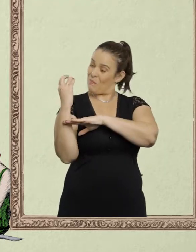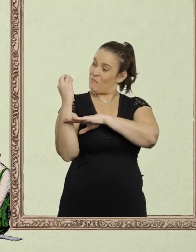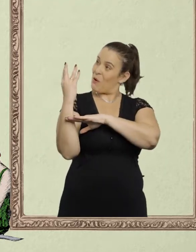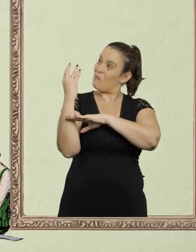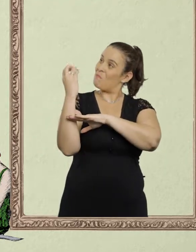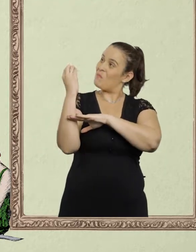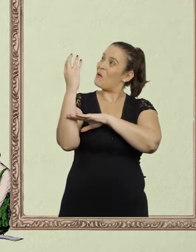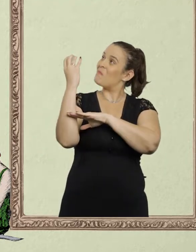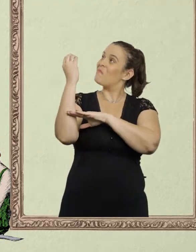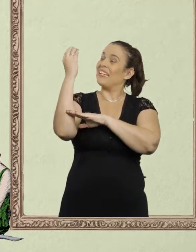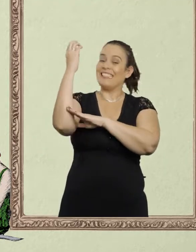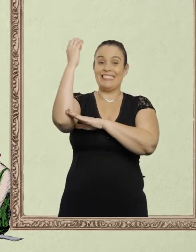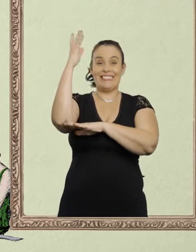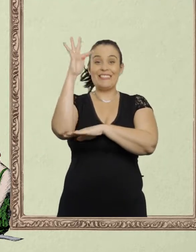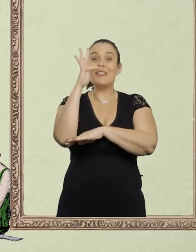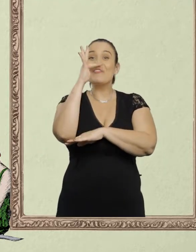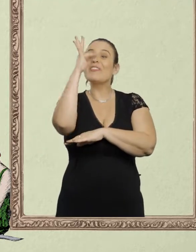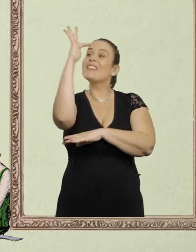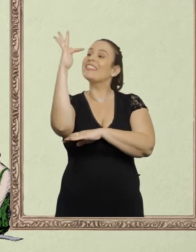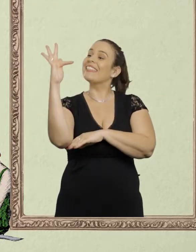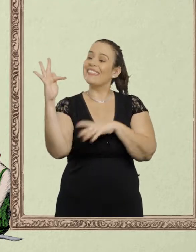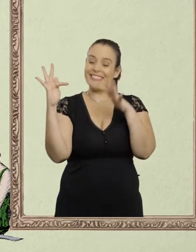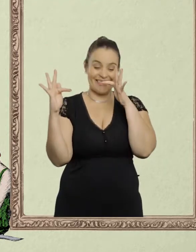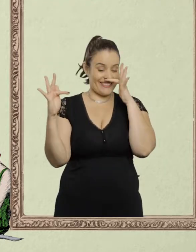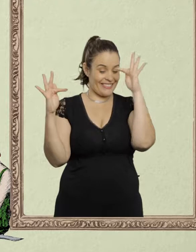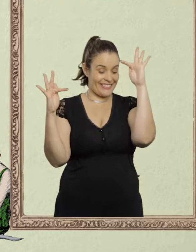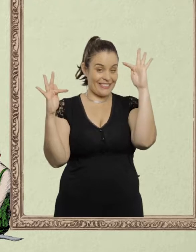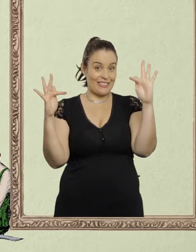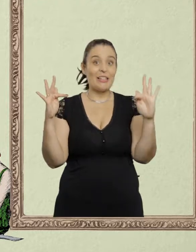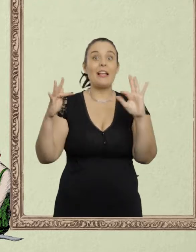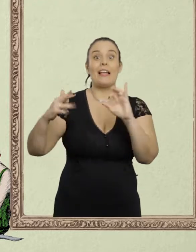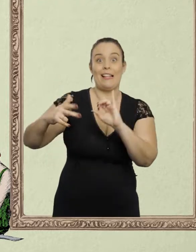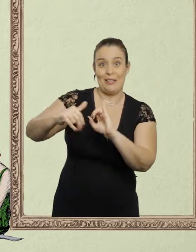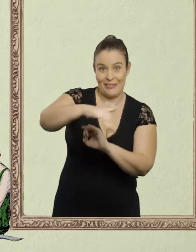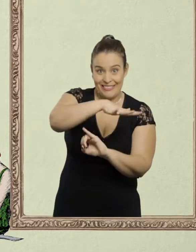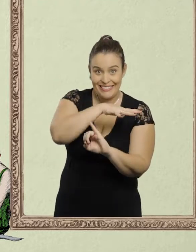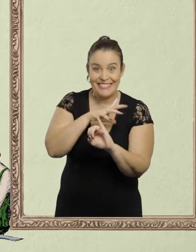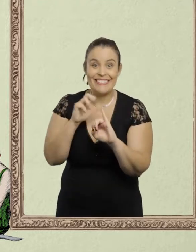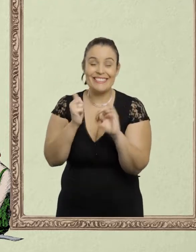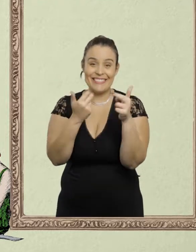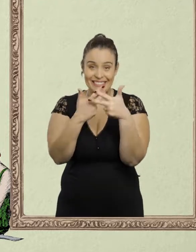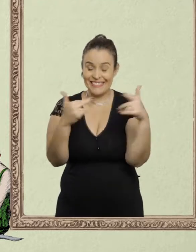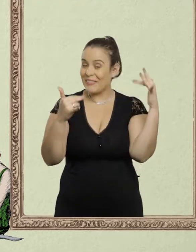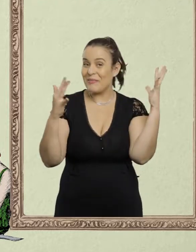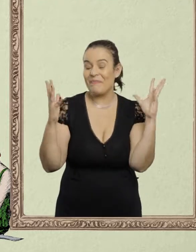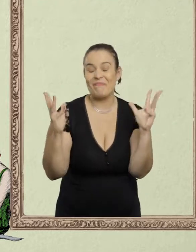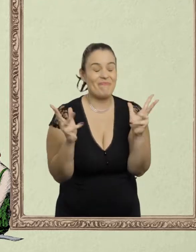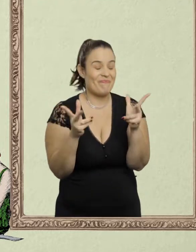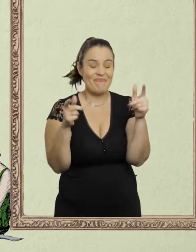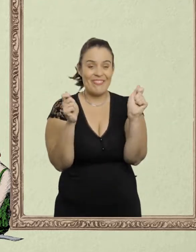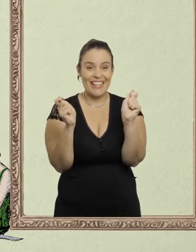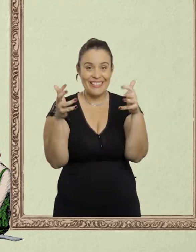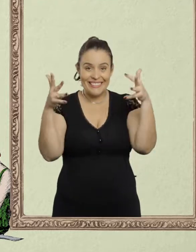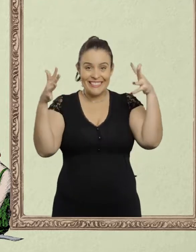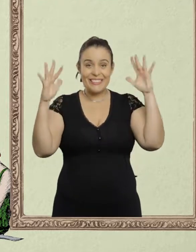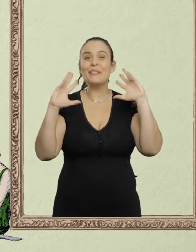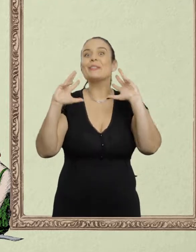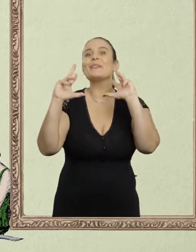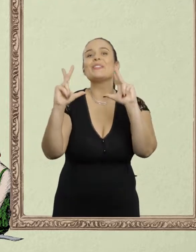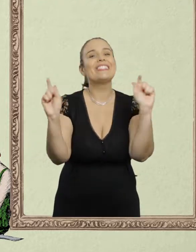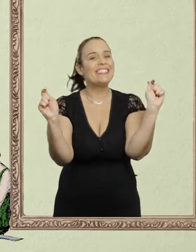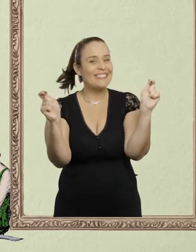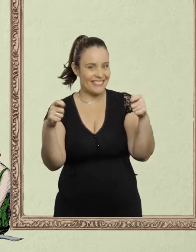cortinas, chaminé e flores na janela. Na Terra do Nunca, as coisas são mágicas. Tudo